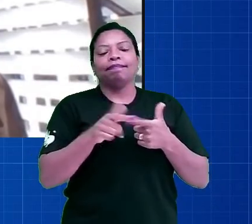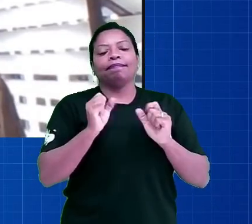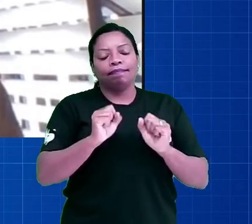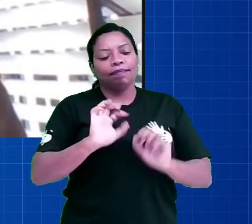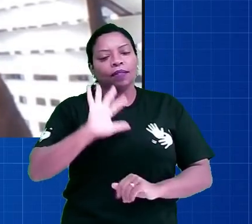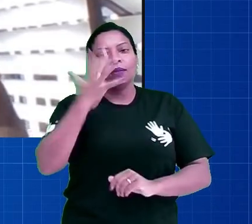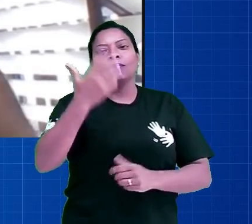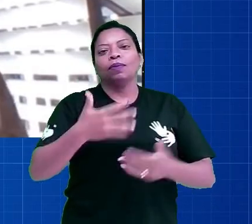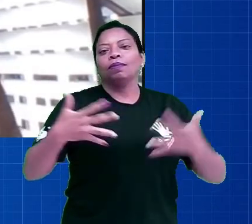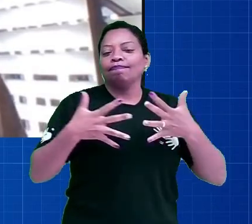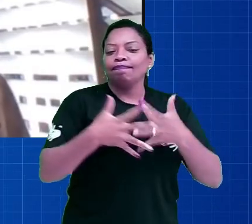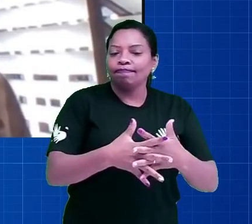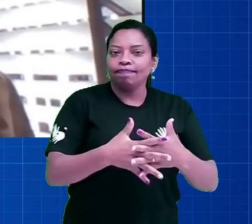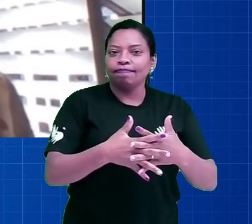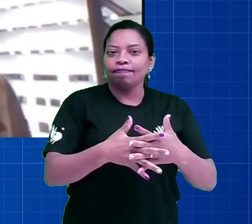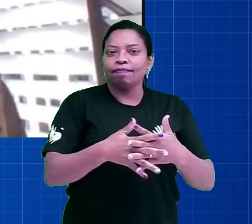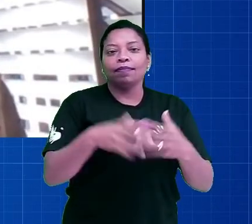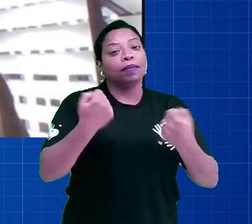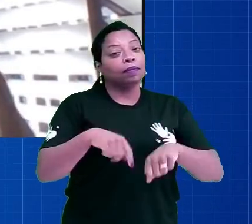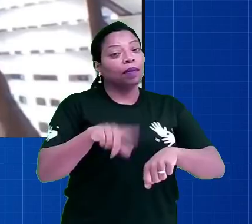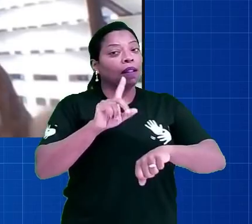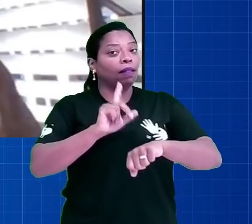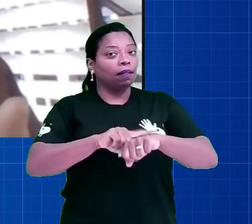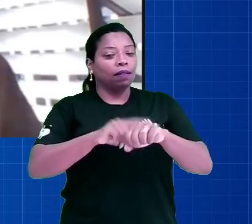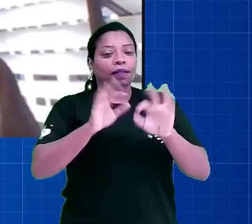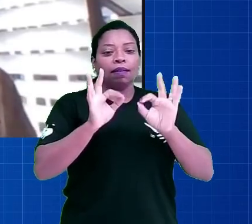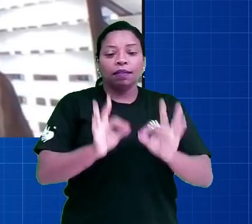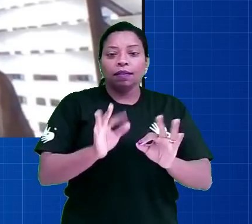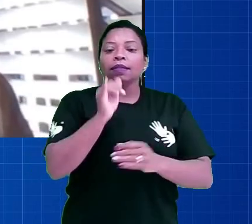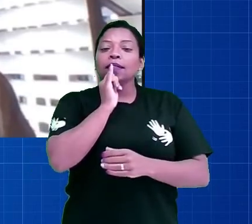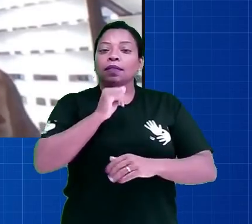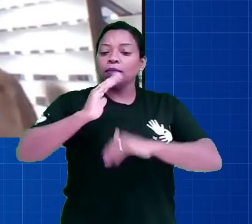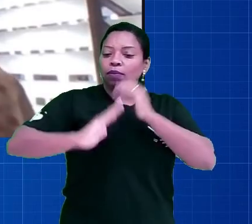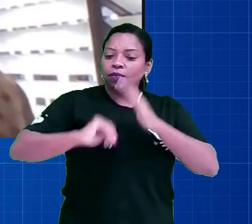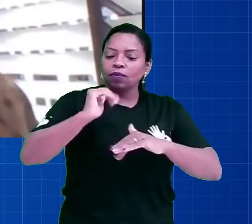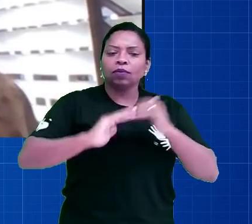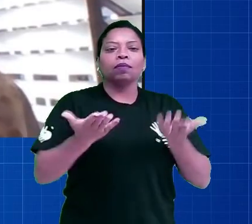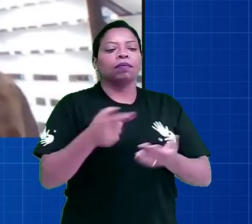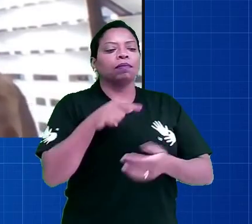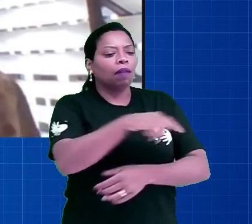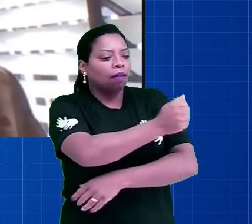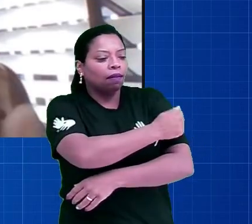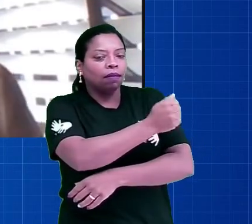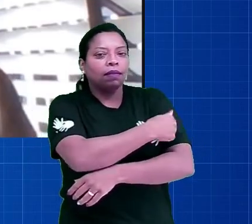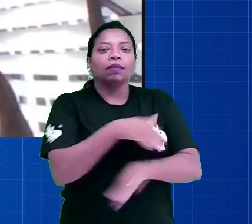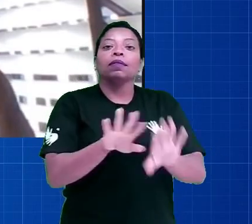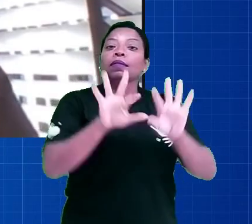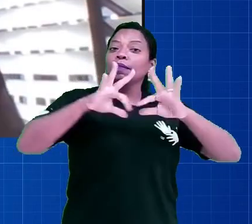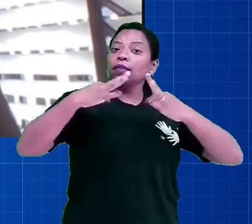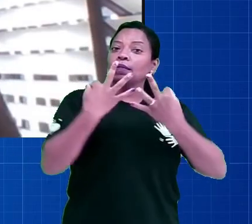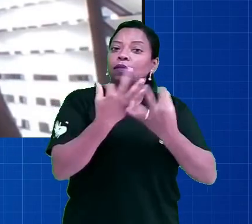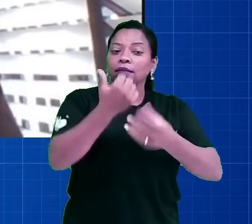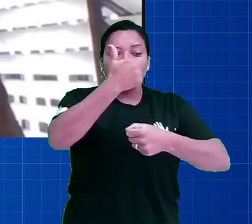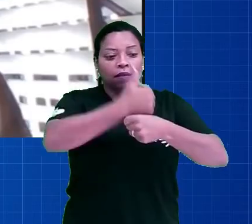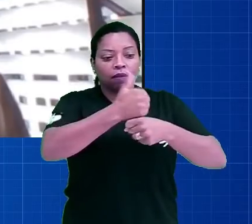ter uma resiliência com relação a essas situações. Então, é preciso dar um tempo, não só aos profissionais, aos